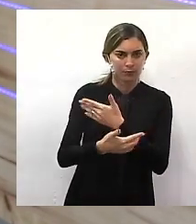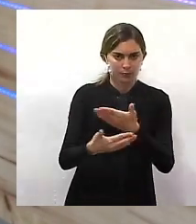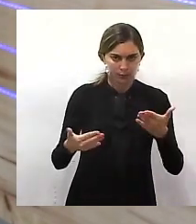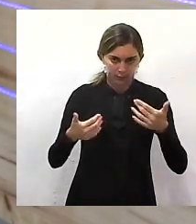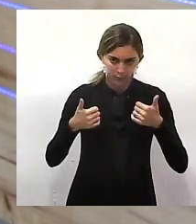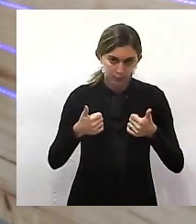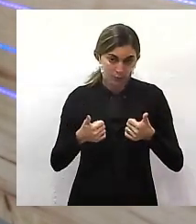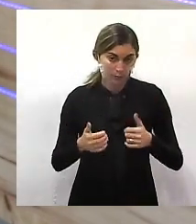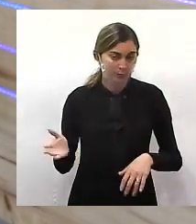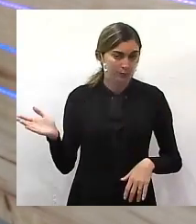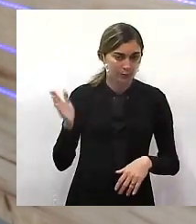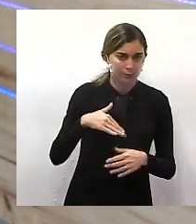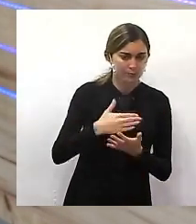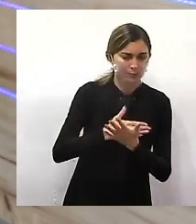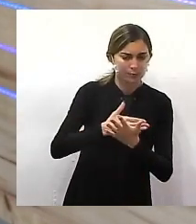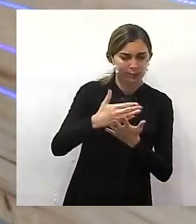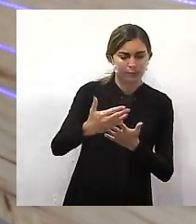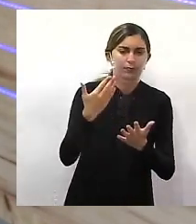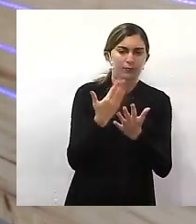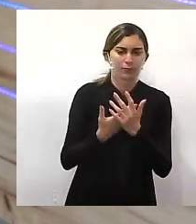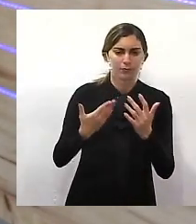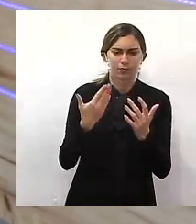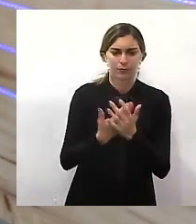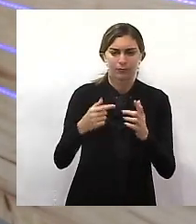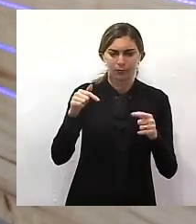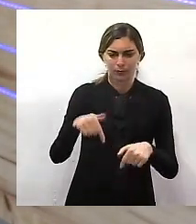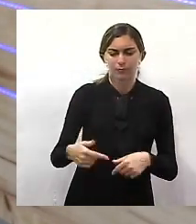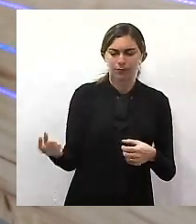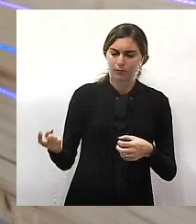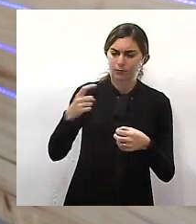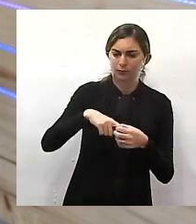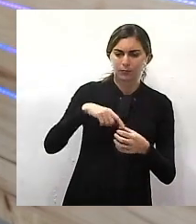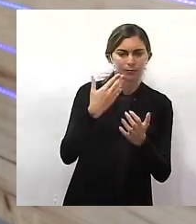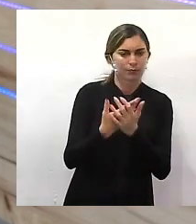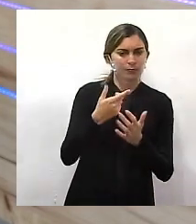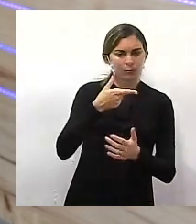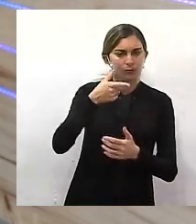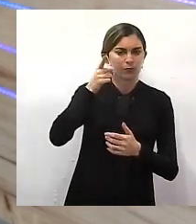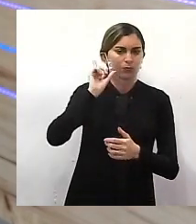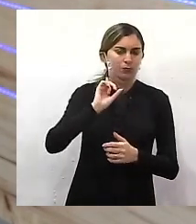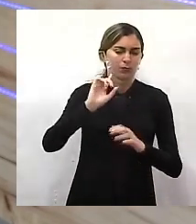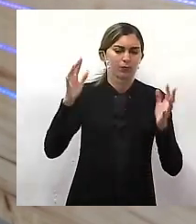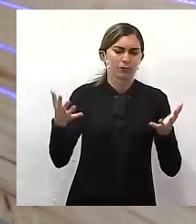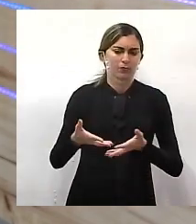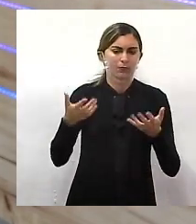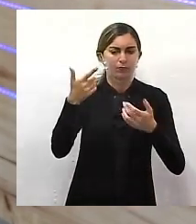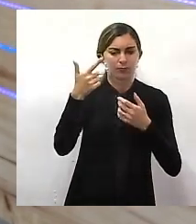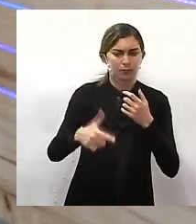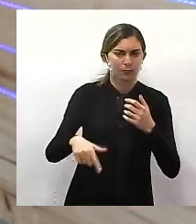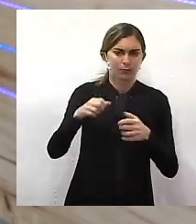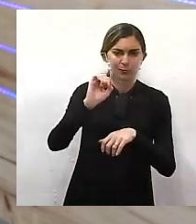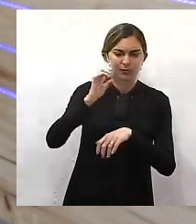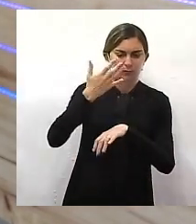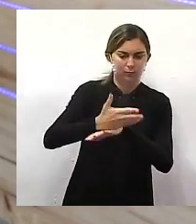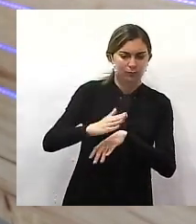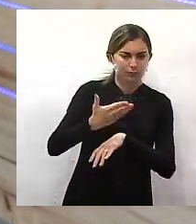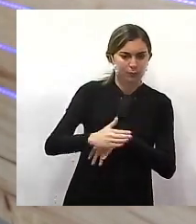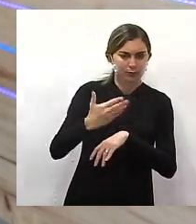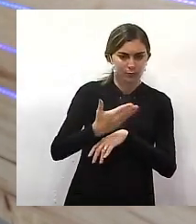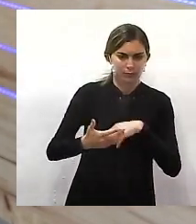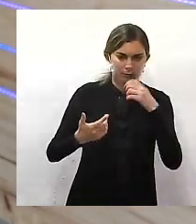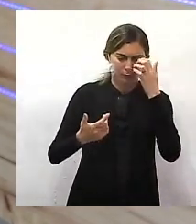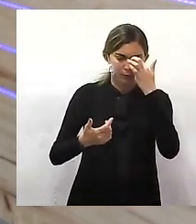beleza? Então vamos começar a aula de hoje, que é uma retomada da aula de ontem. Hoje a gente vai fazer mais exercícios